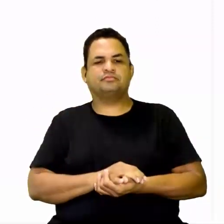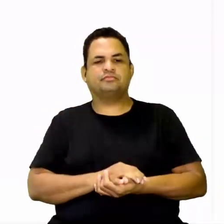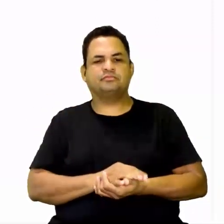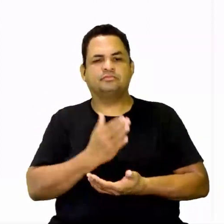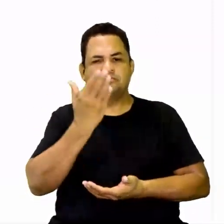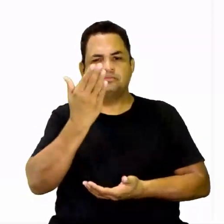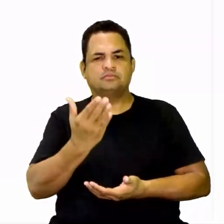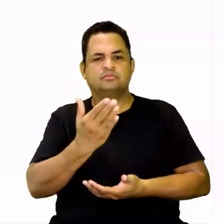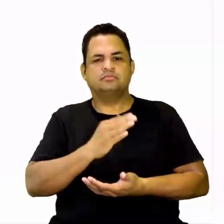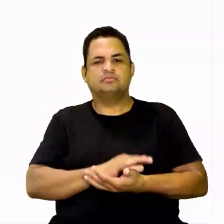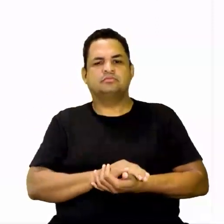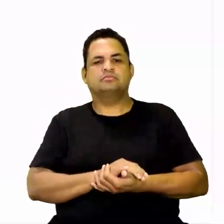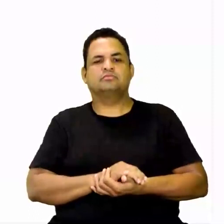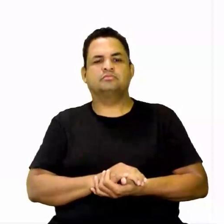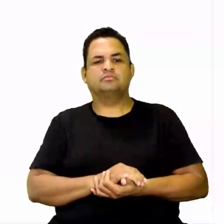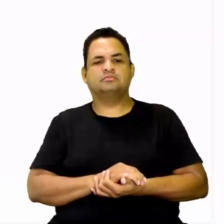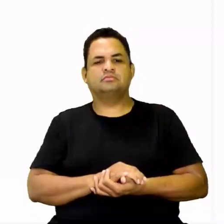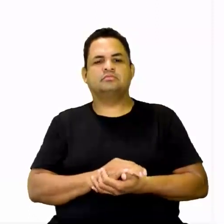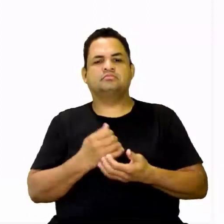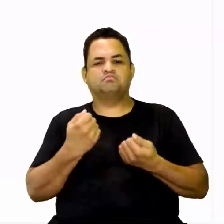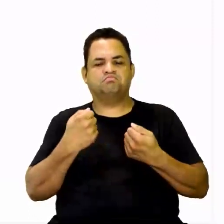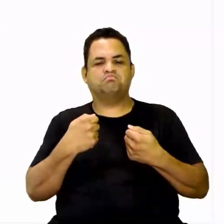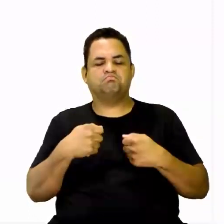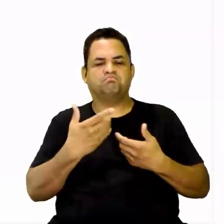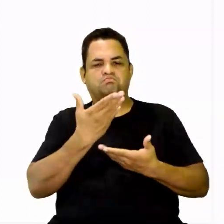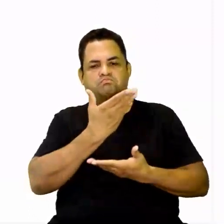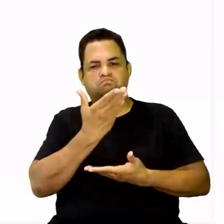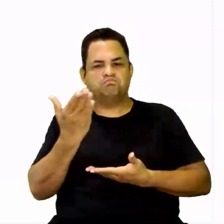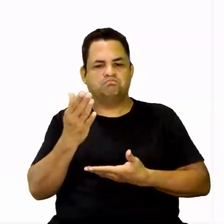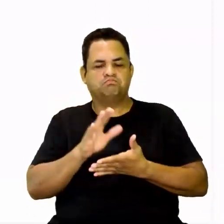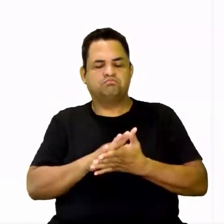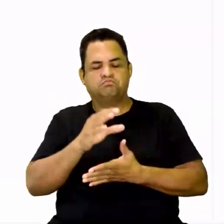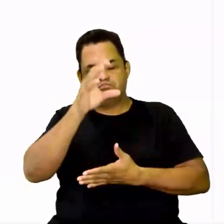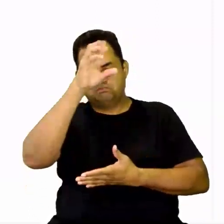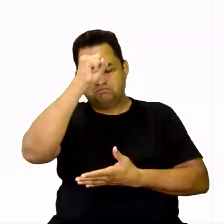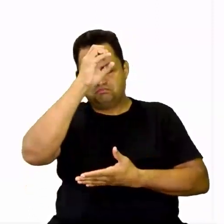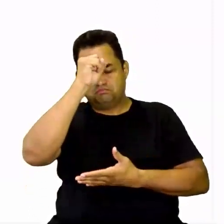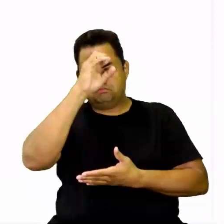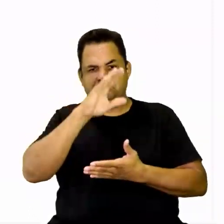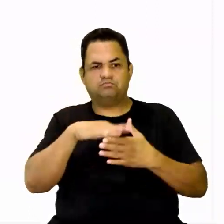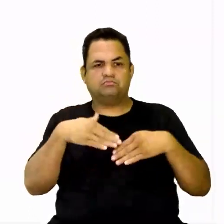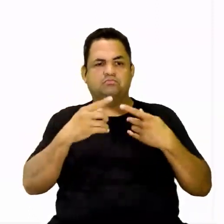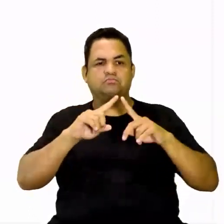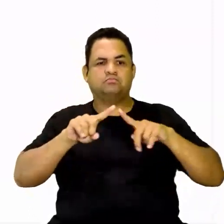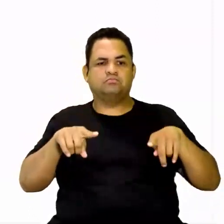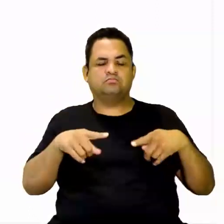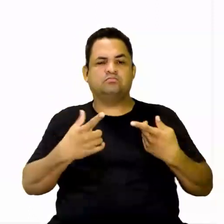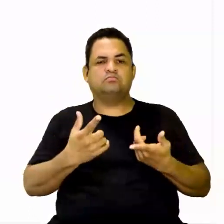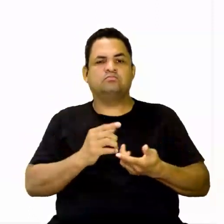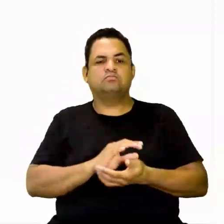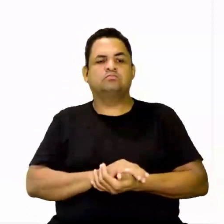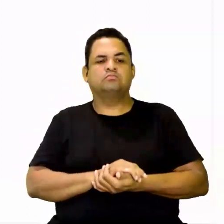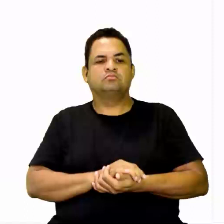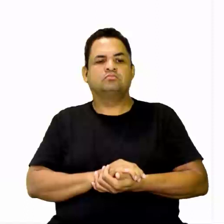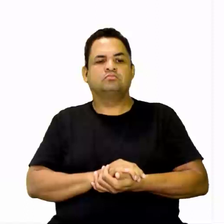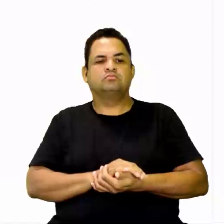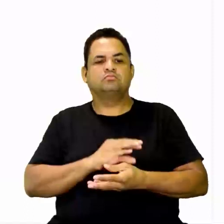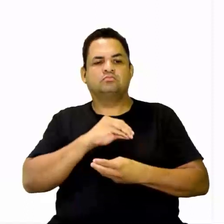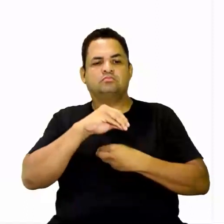aqui, para que você realmente grave definitivamente. No entanto, sobre